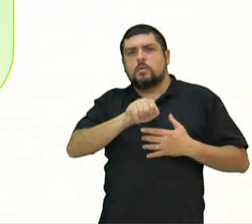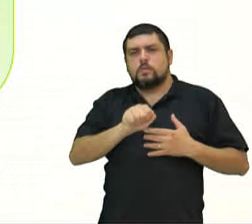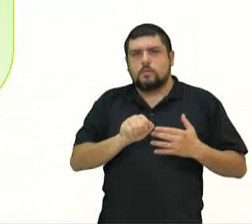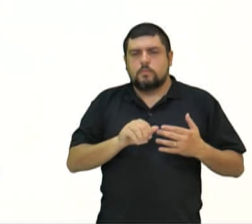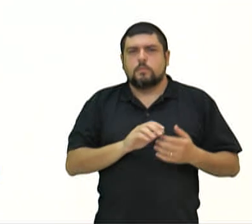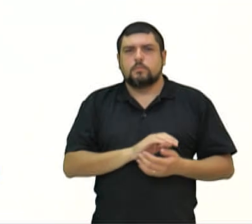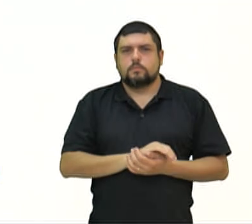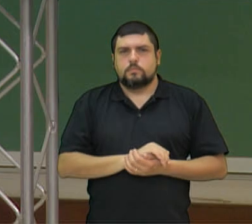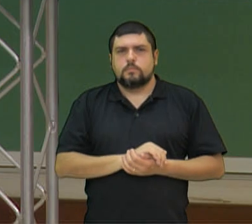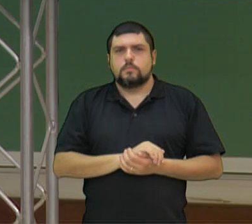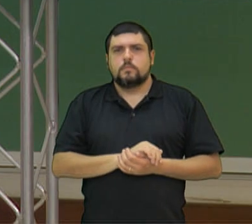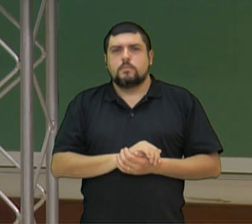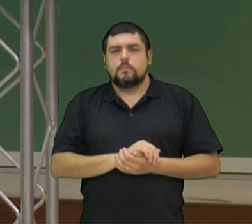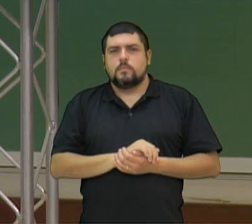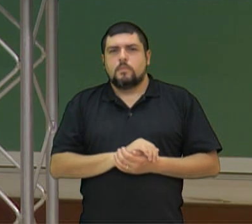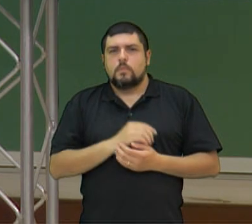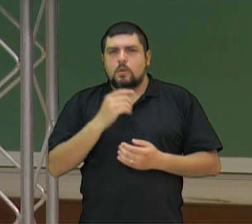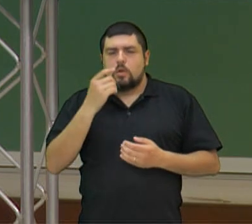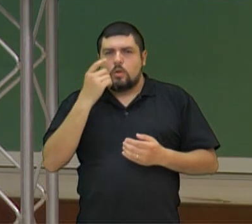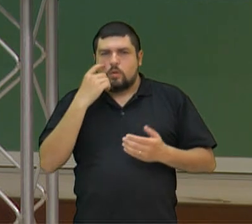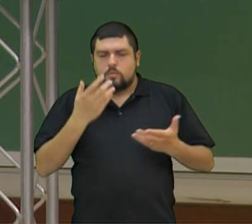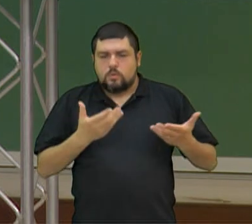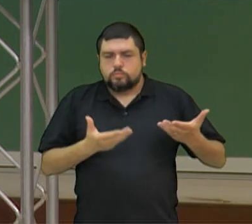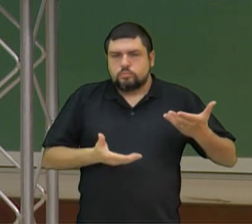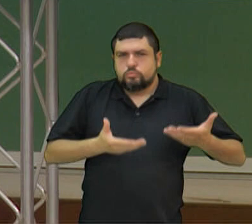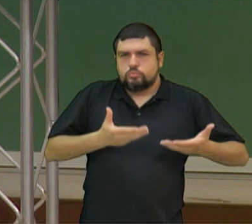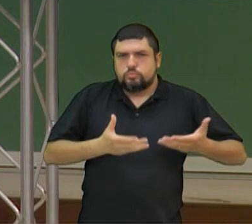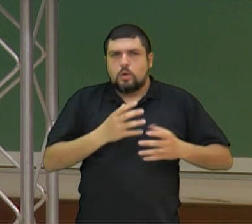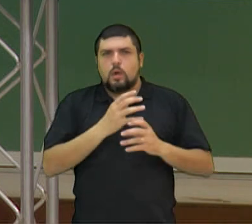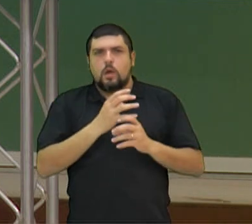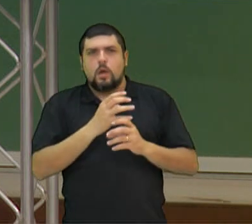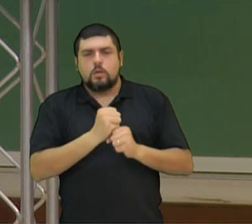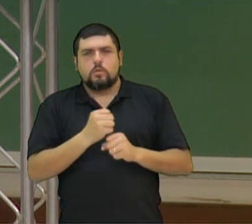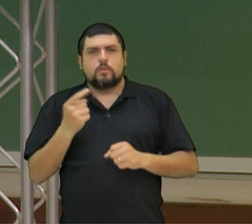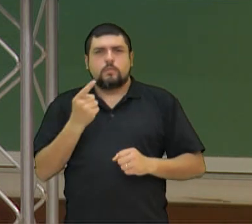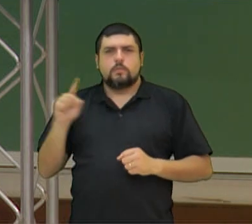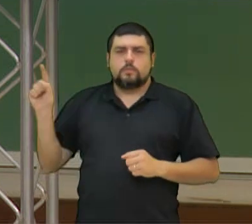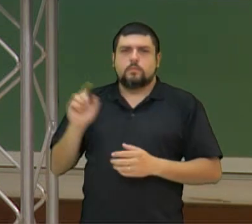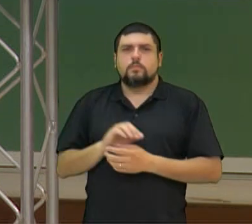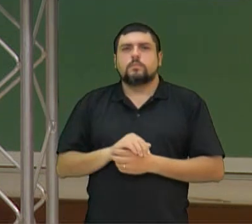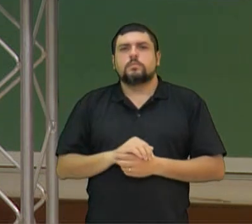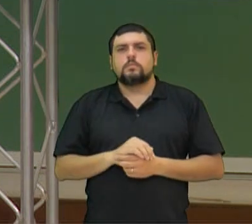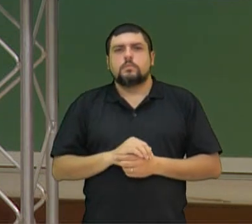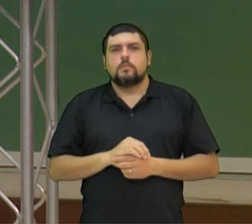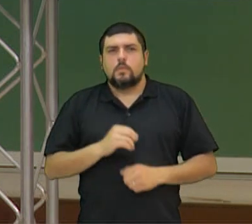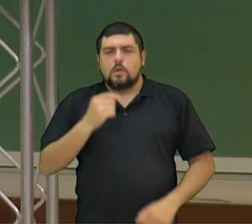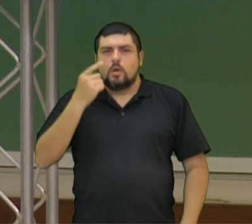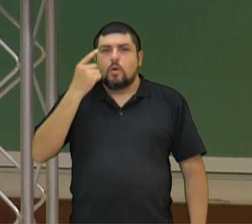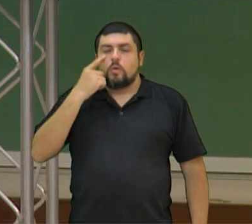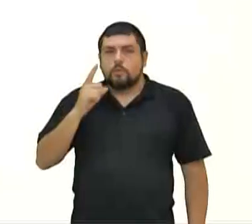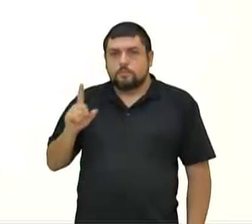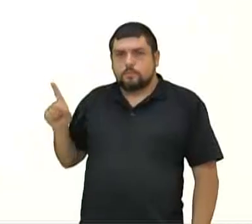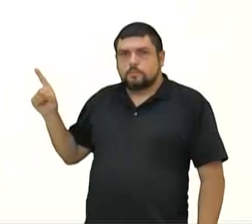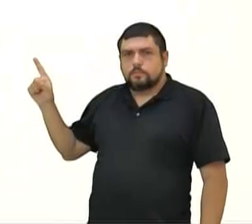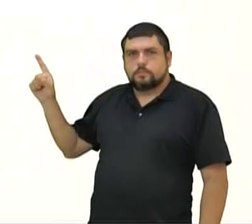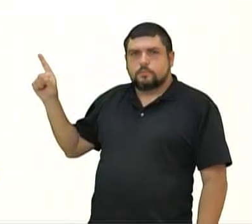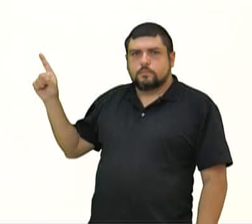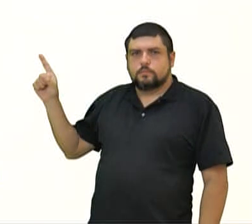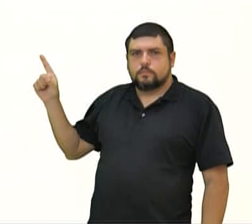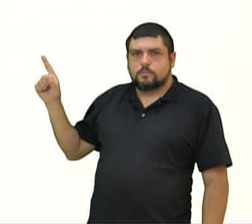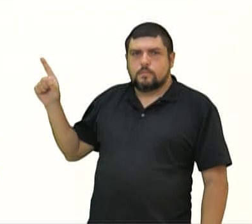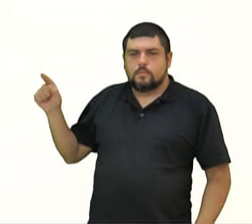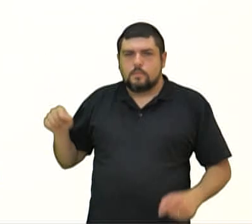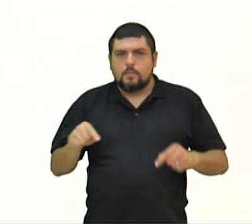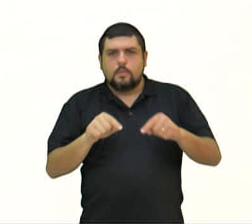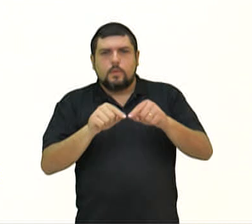um slide aqui. E eu quero só que vocês deem uma olhada lá naquela imagem da piscina. Então, vocês estão